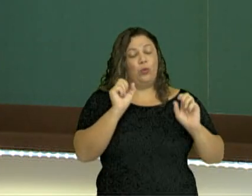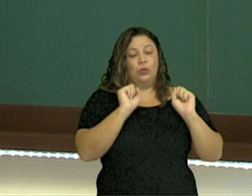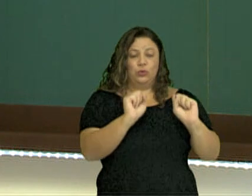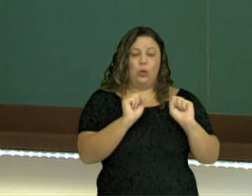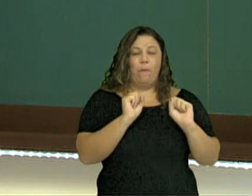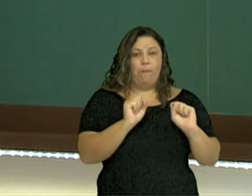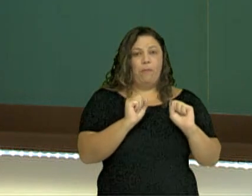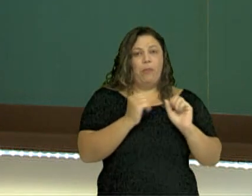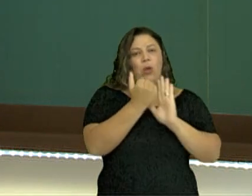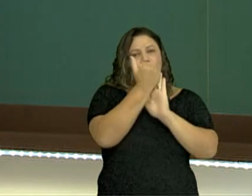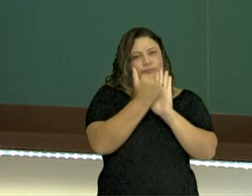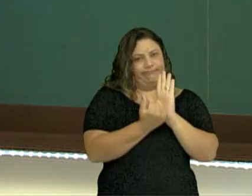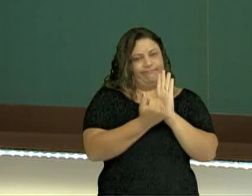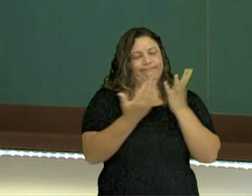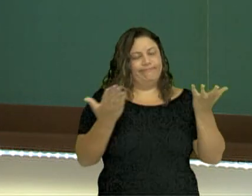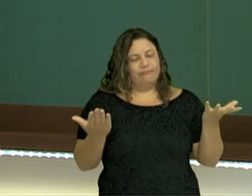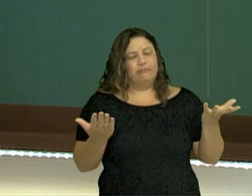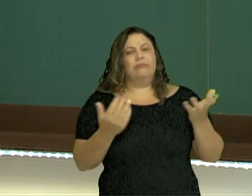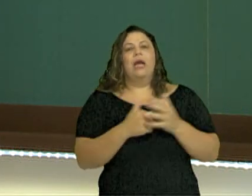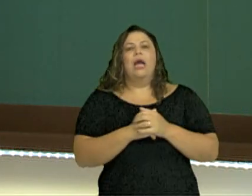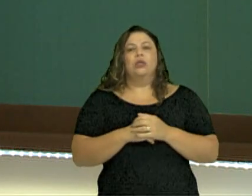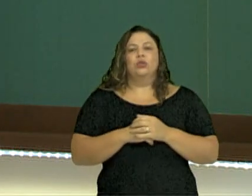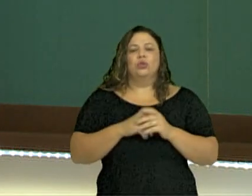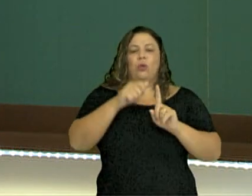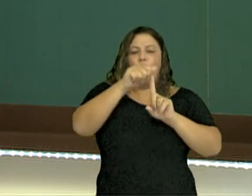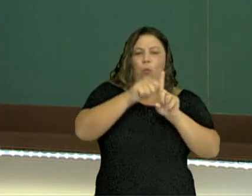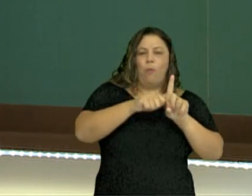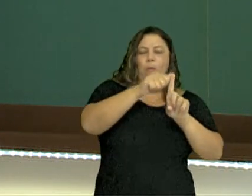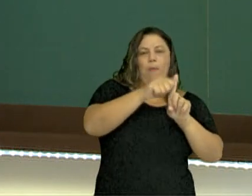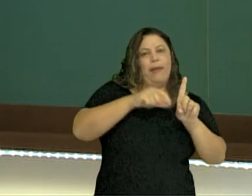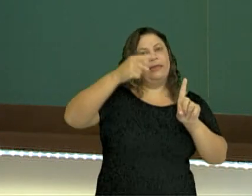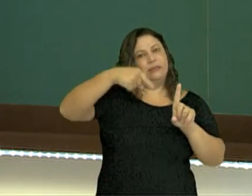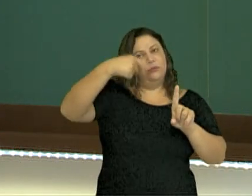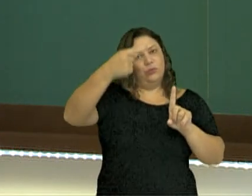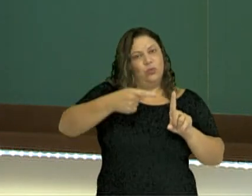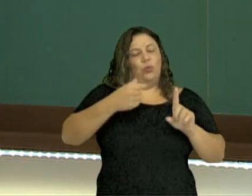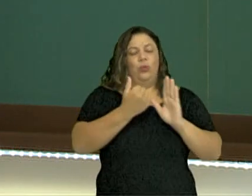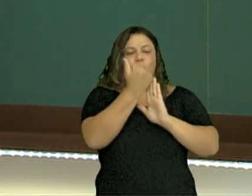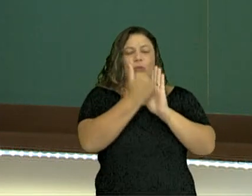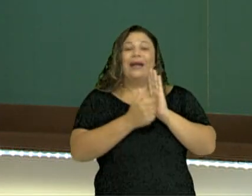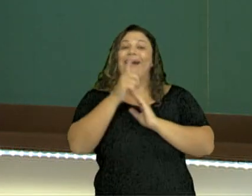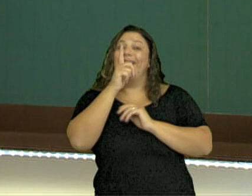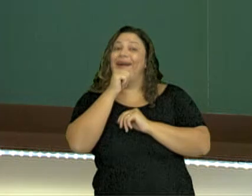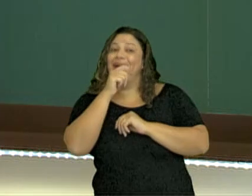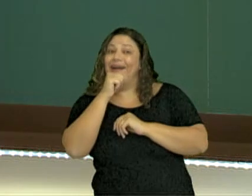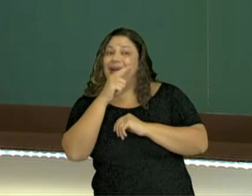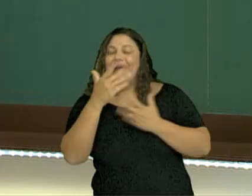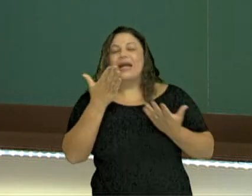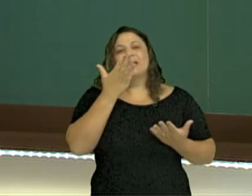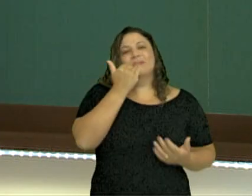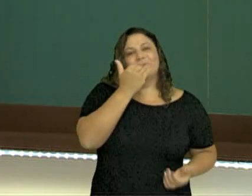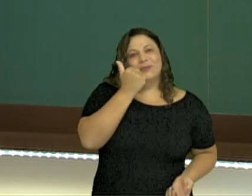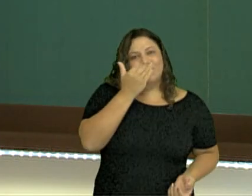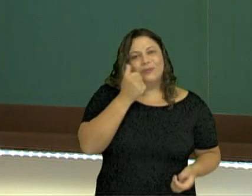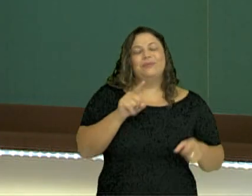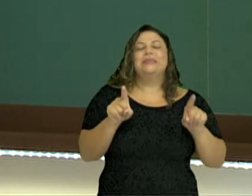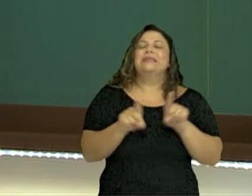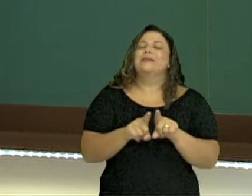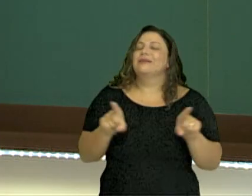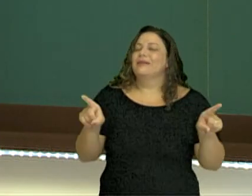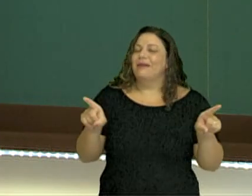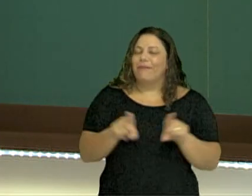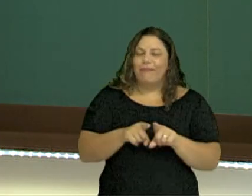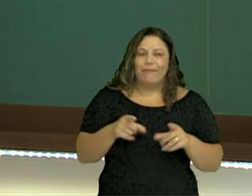parte onde você pode economizar e de um mês para o outro você economizar. Assim como a água, comida que a gente vai